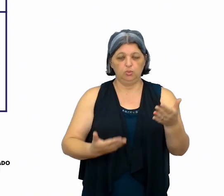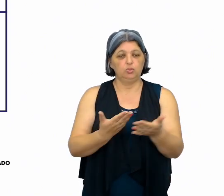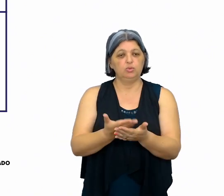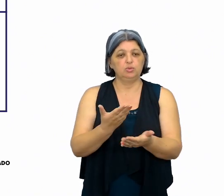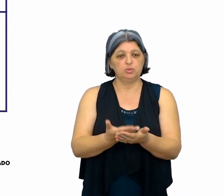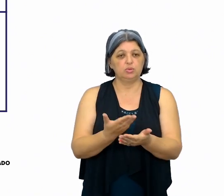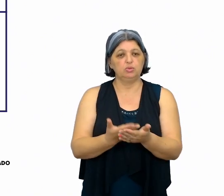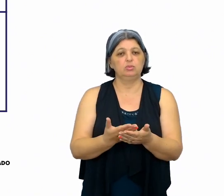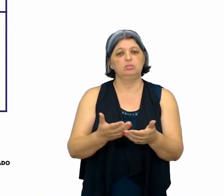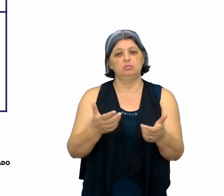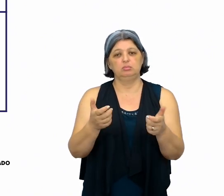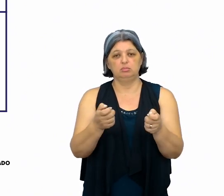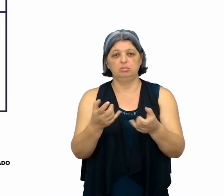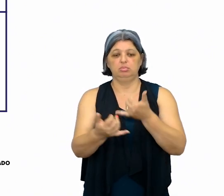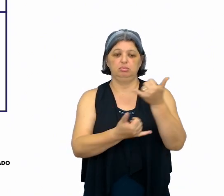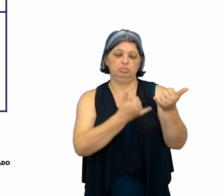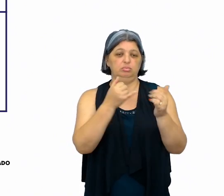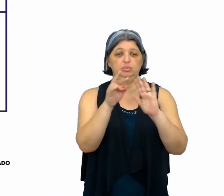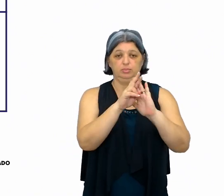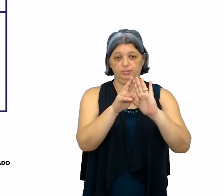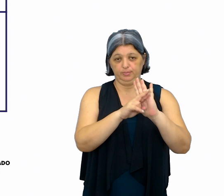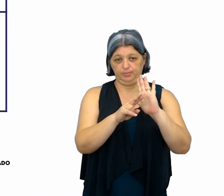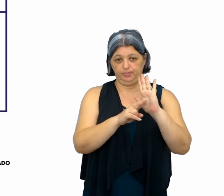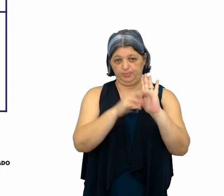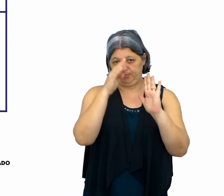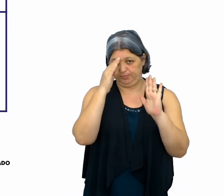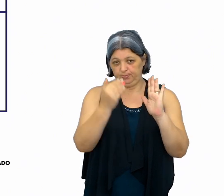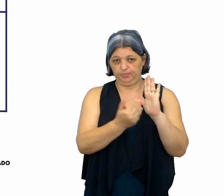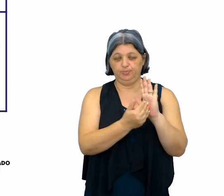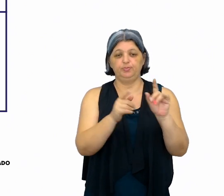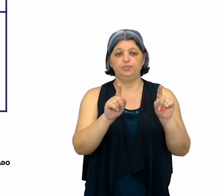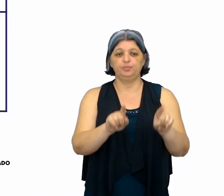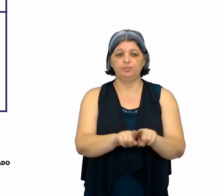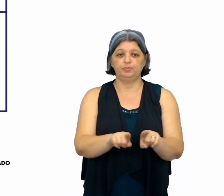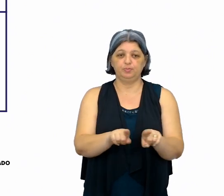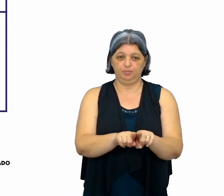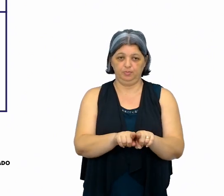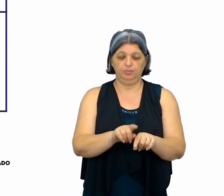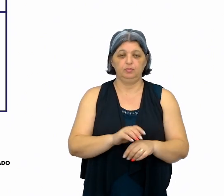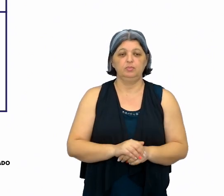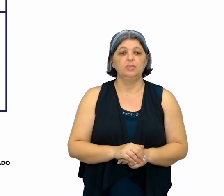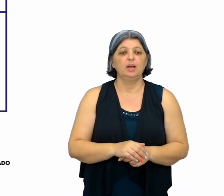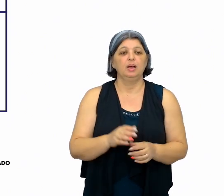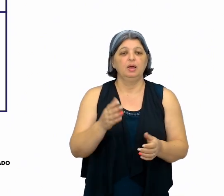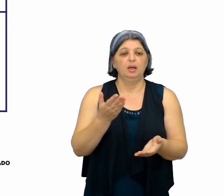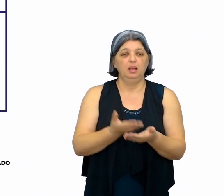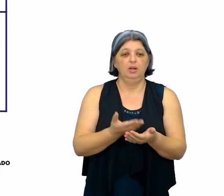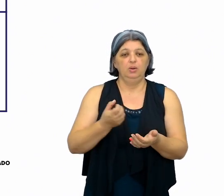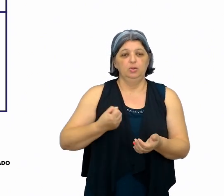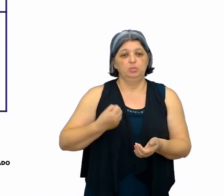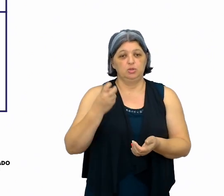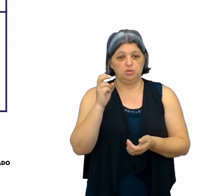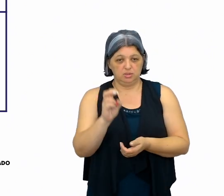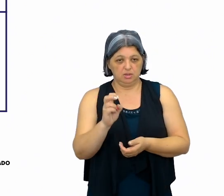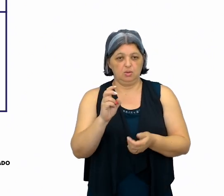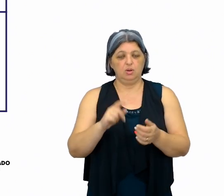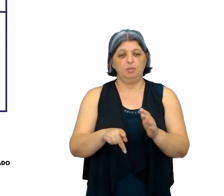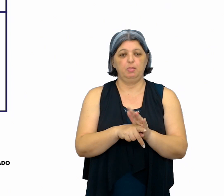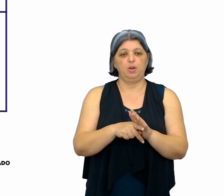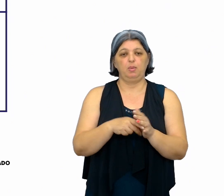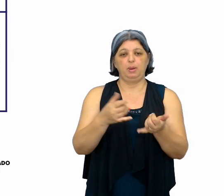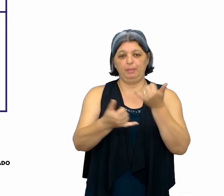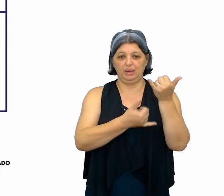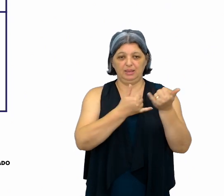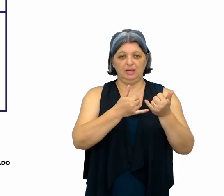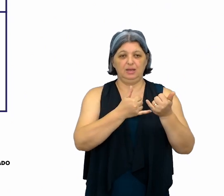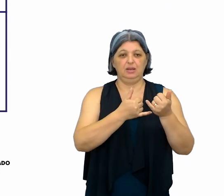sobre os jogos e as suas regras, e aí vamos também abordar na aula 5 o jogo da ortografia. Vamos compreender melhor